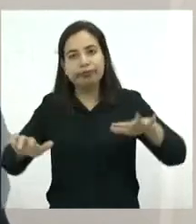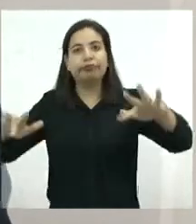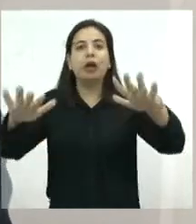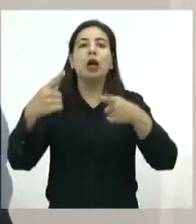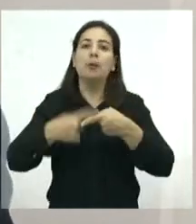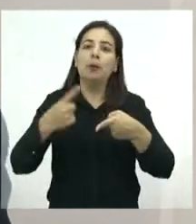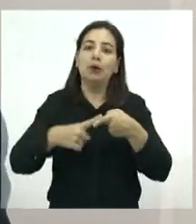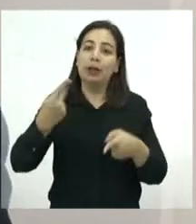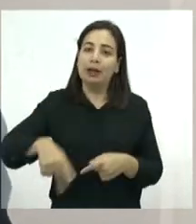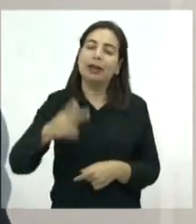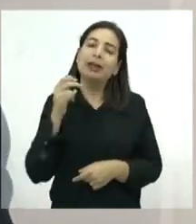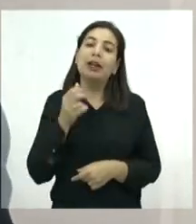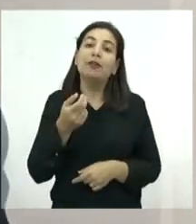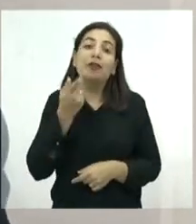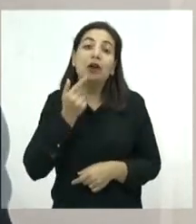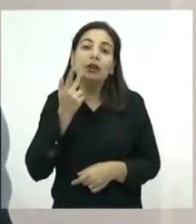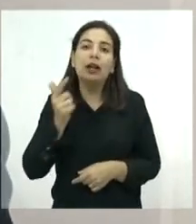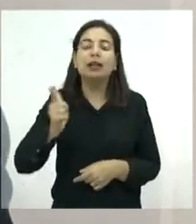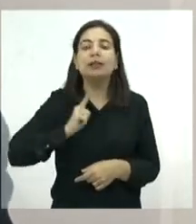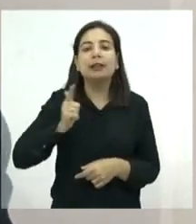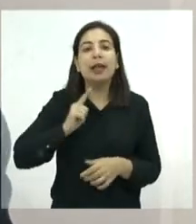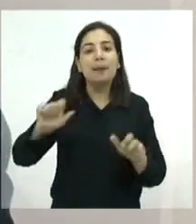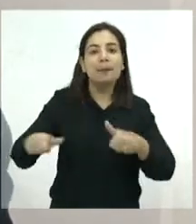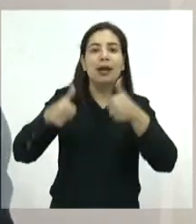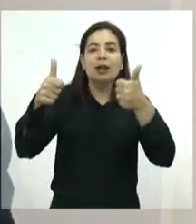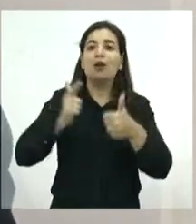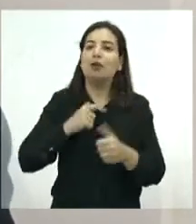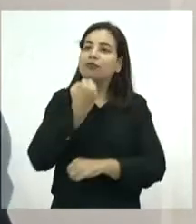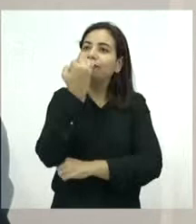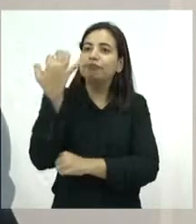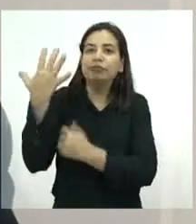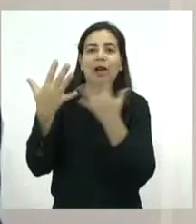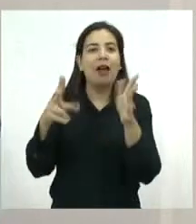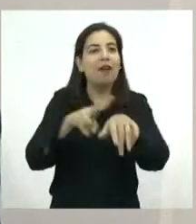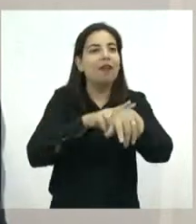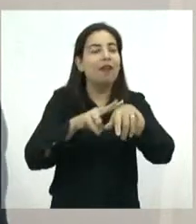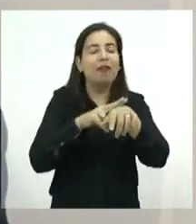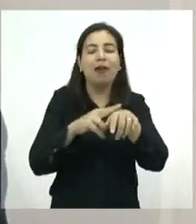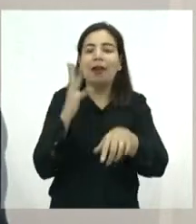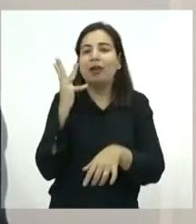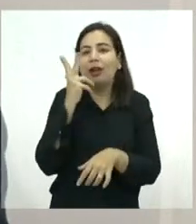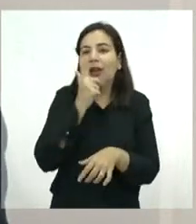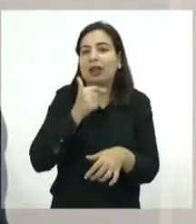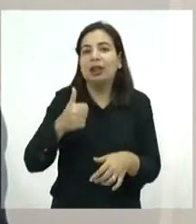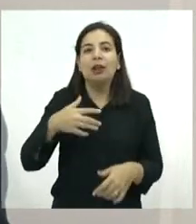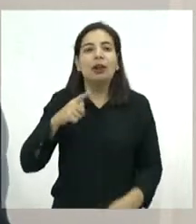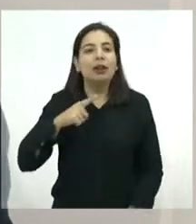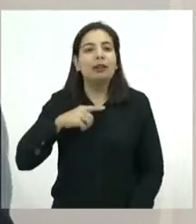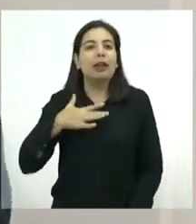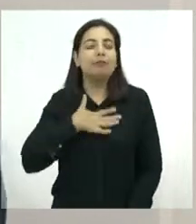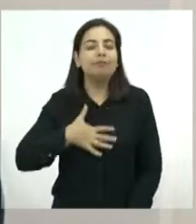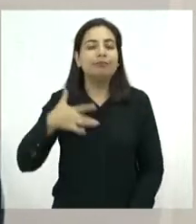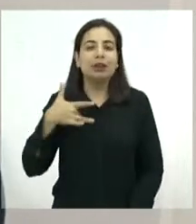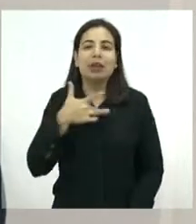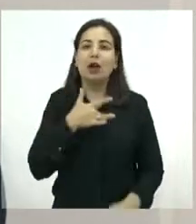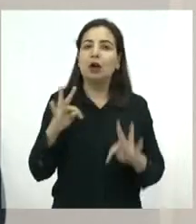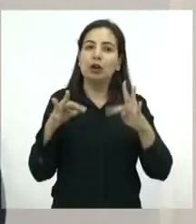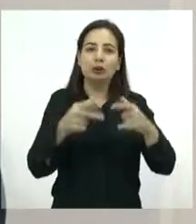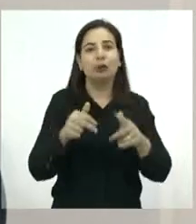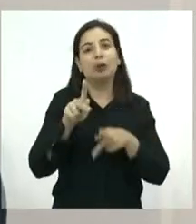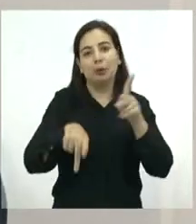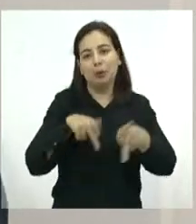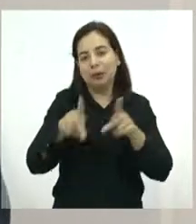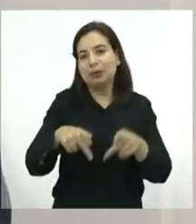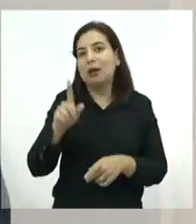cidade mais verde. Esse é o intuito, é criar um movimento aí que a gente consiga ter